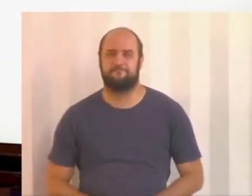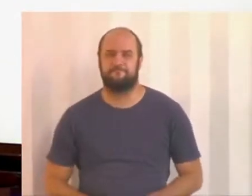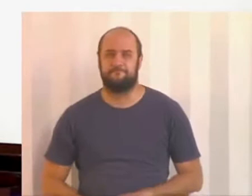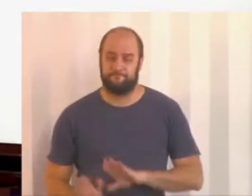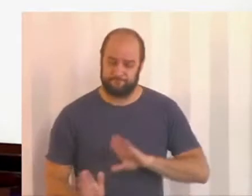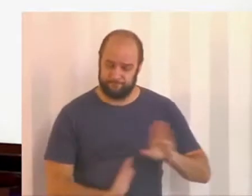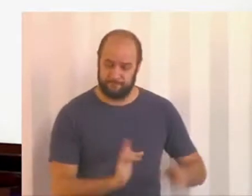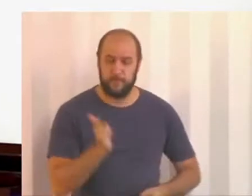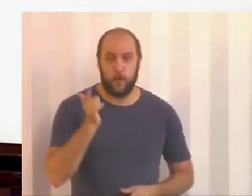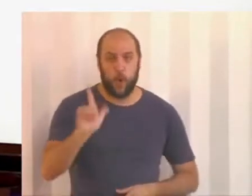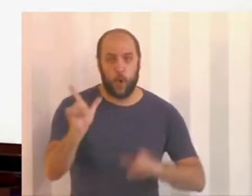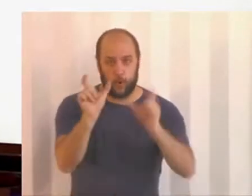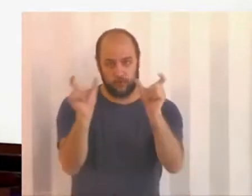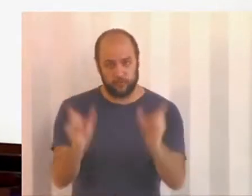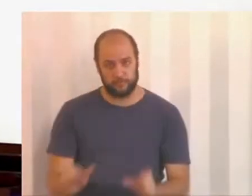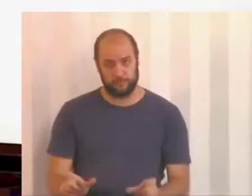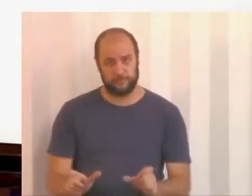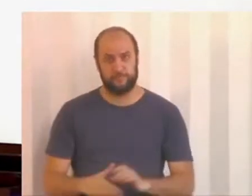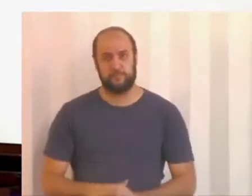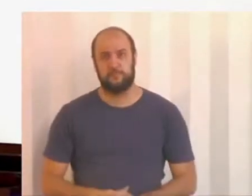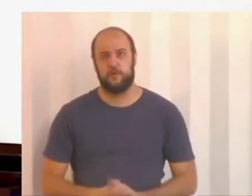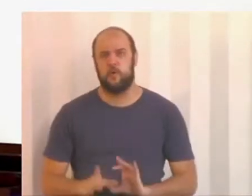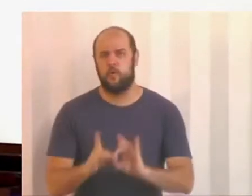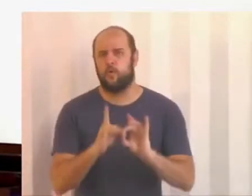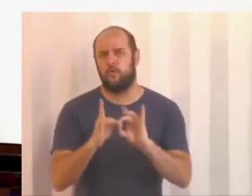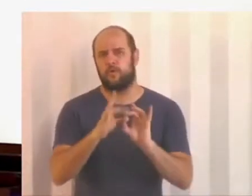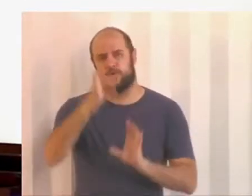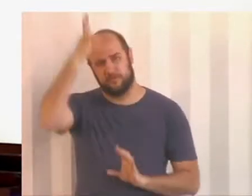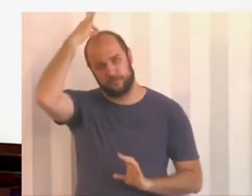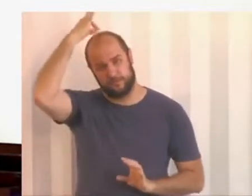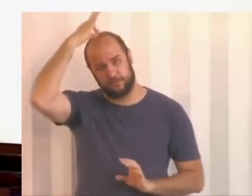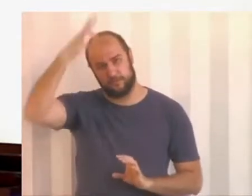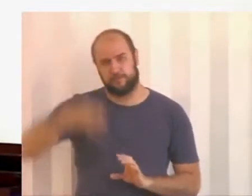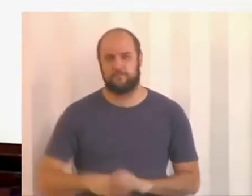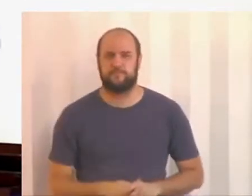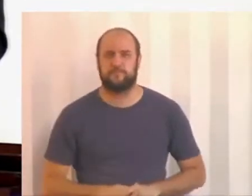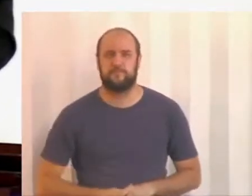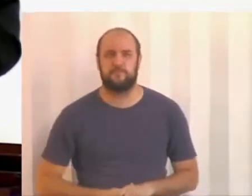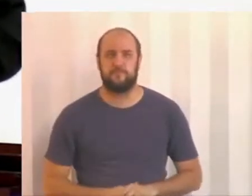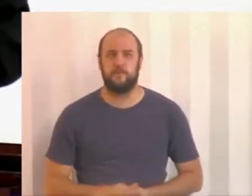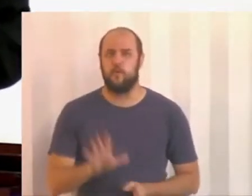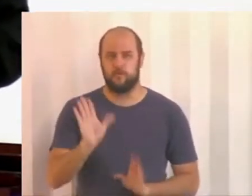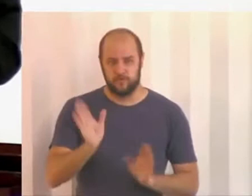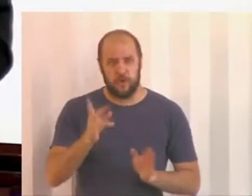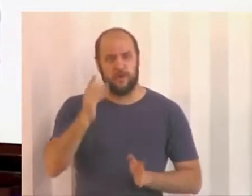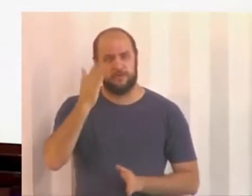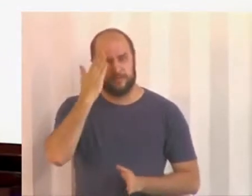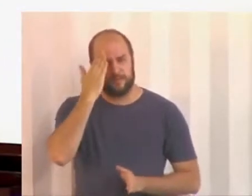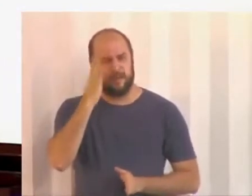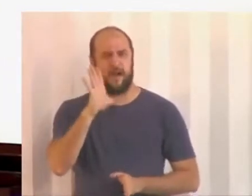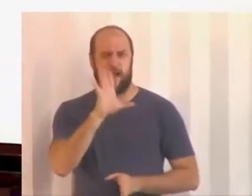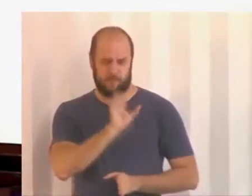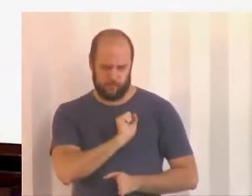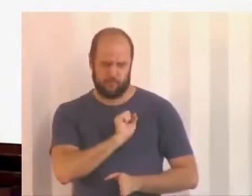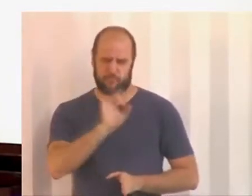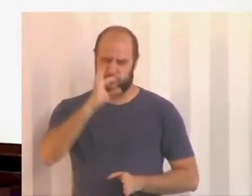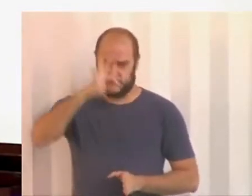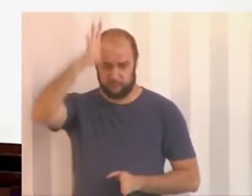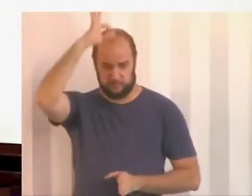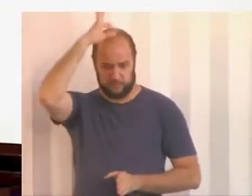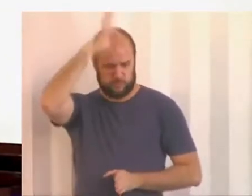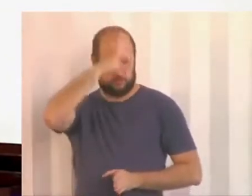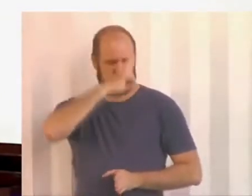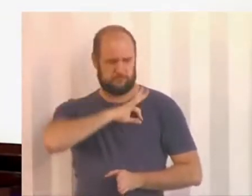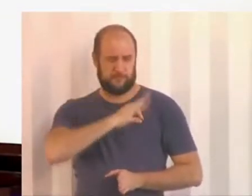coloca é a comunhão do Espírito. Então, quem garante a motivação e o amor, como nós já falamos, é o Espírito, é a comunhão que nós temos